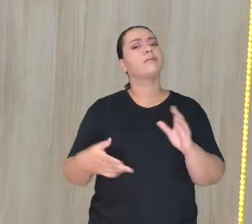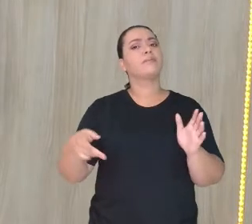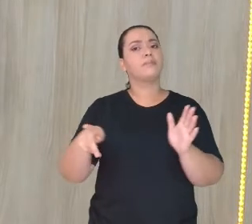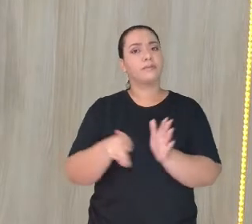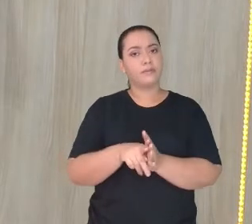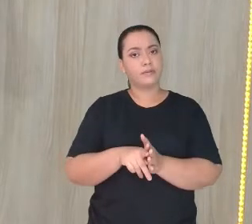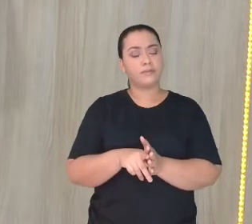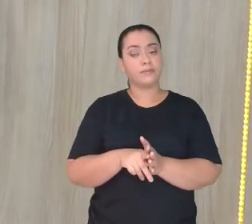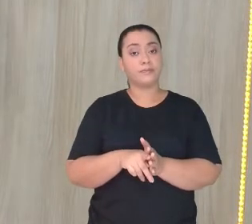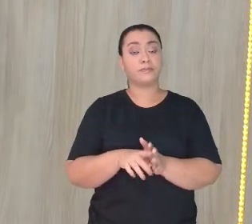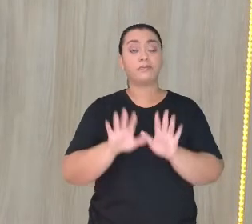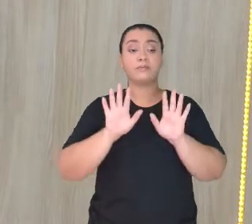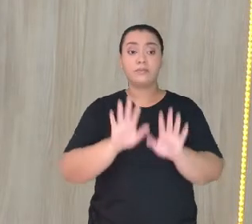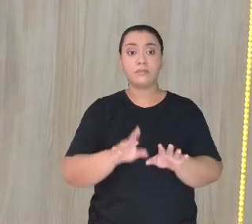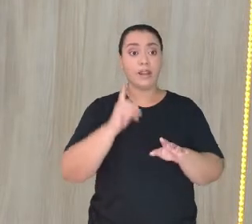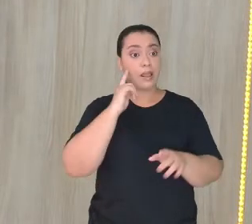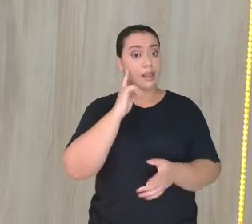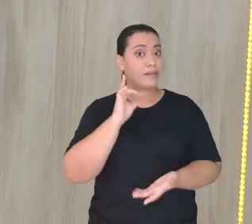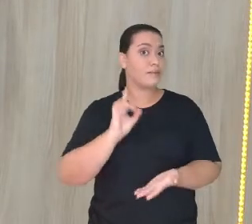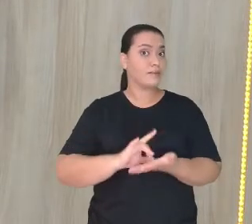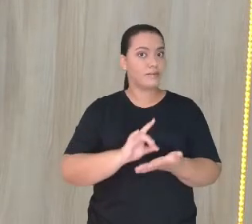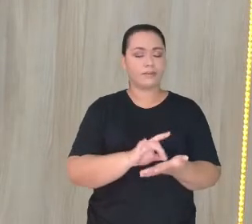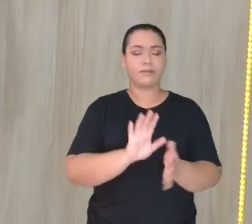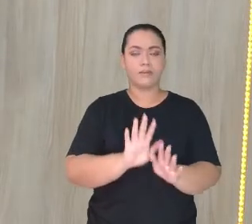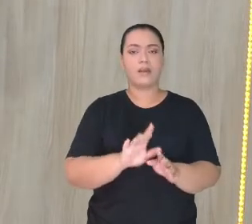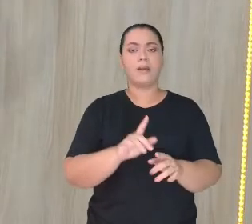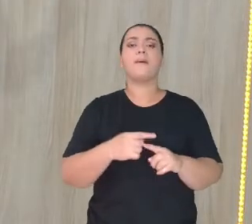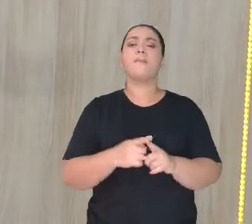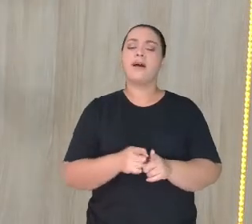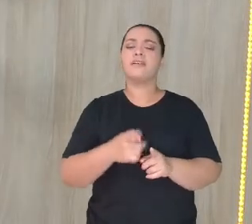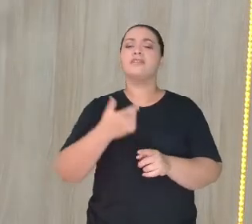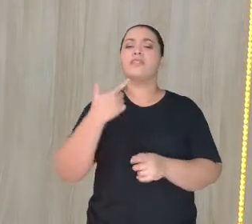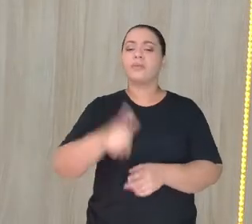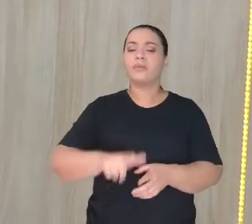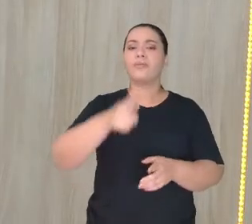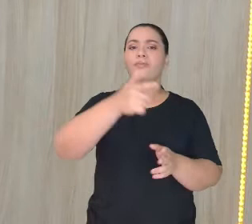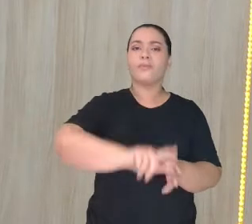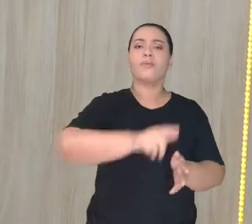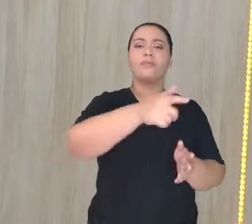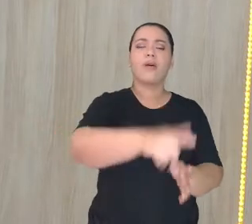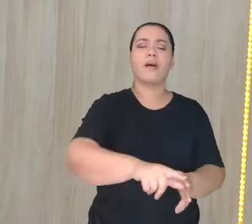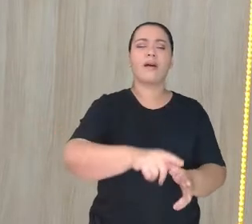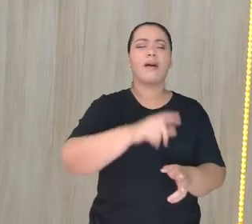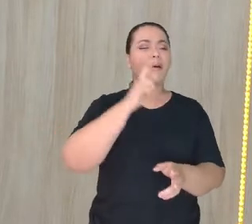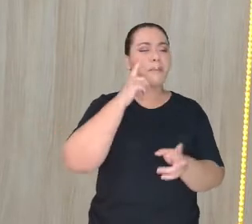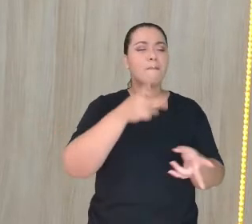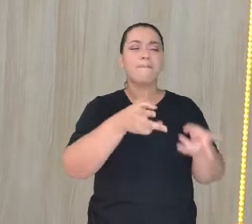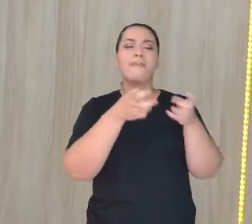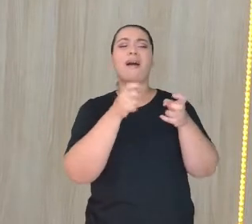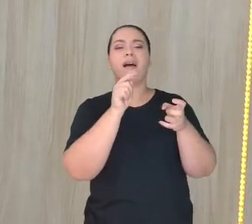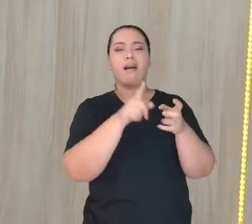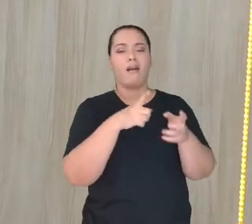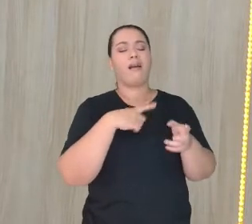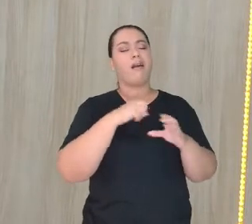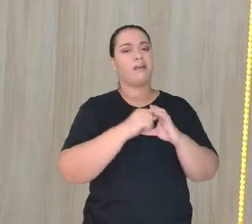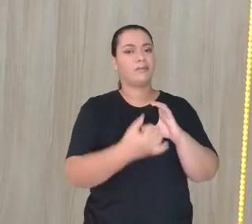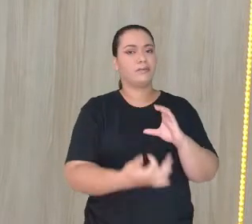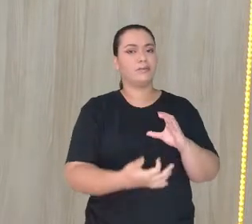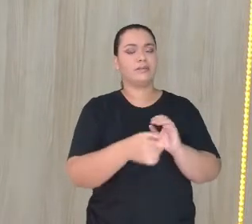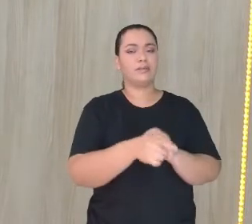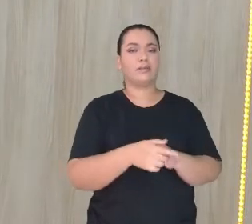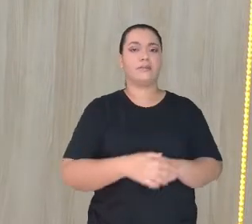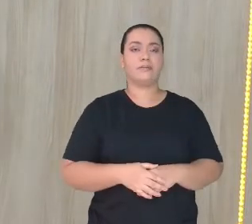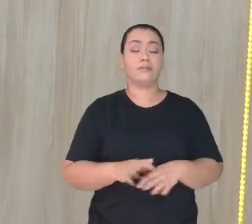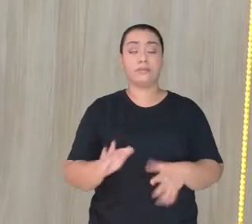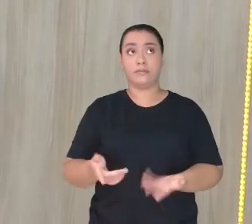fixas, mas que tendem a se repetir. E aí, por isso, torna fácil a sua identificação. Por exemplo, quando a gente